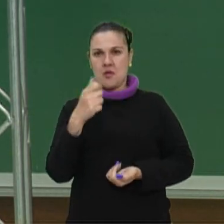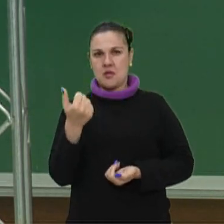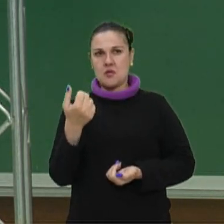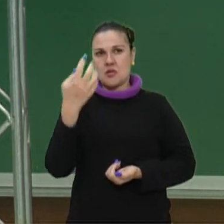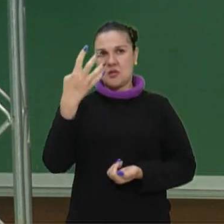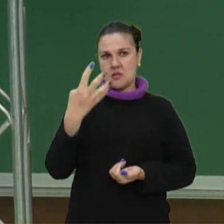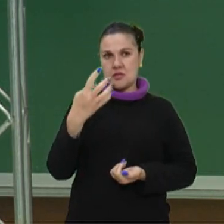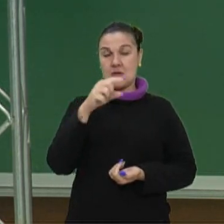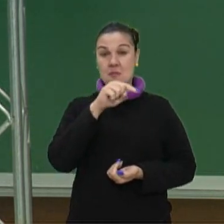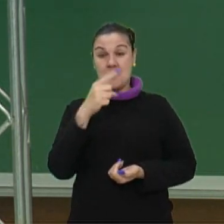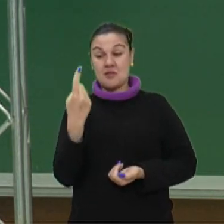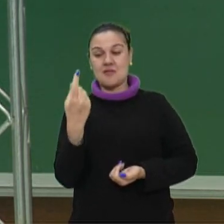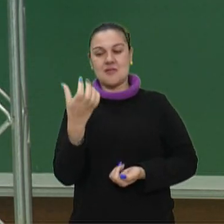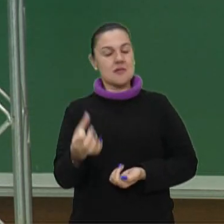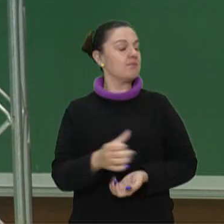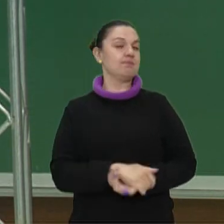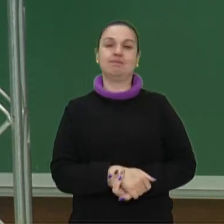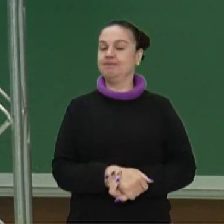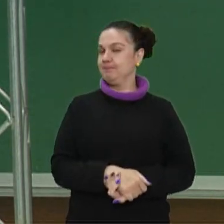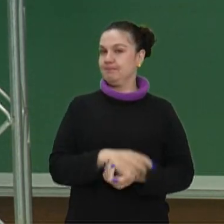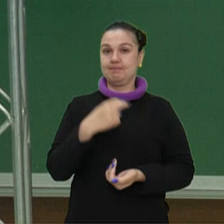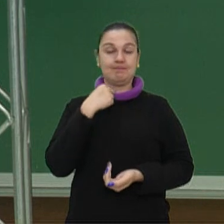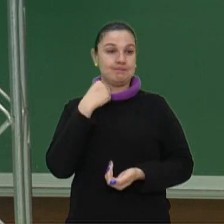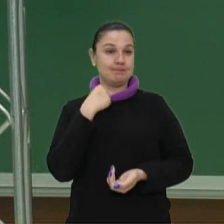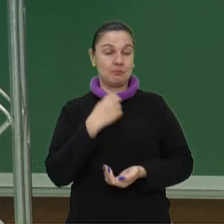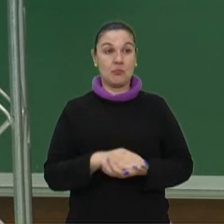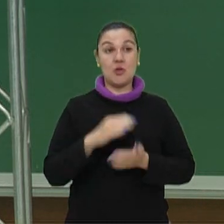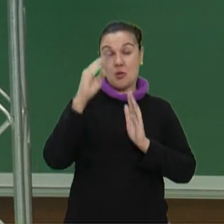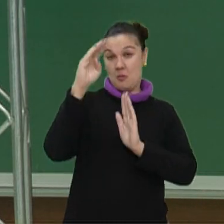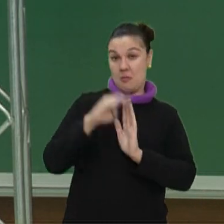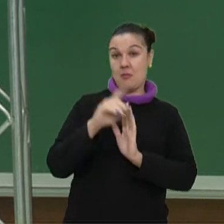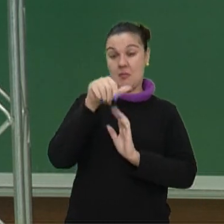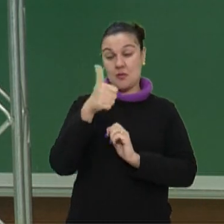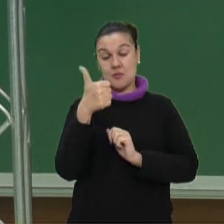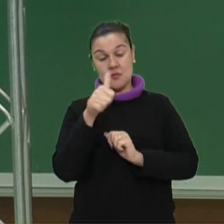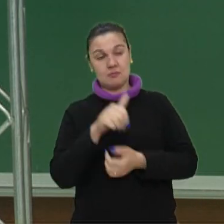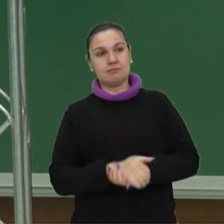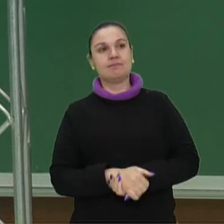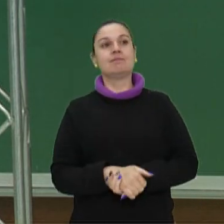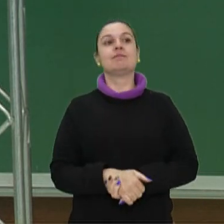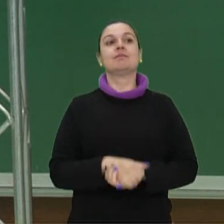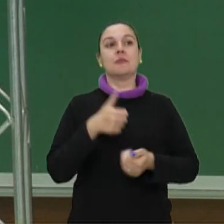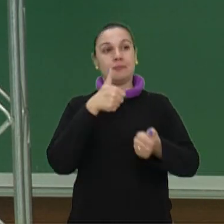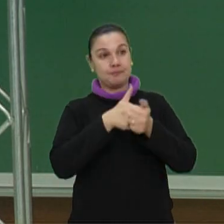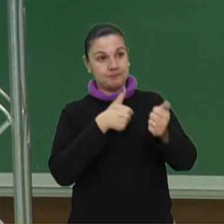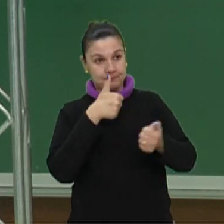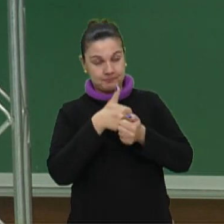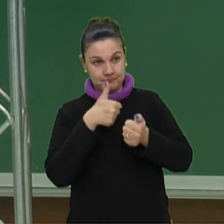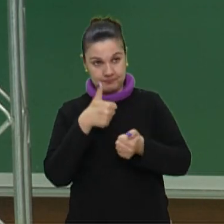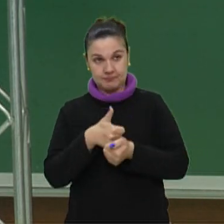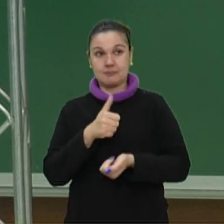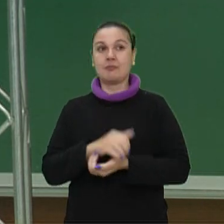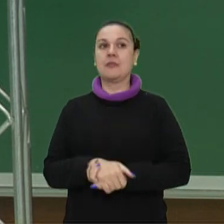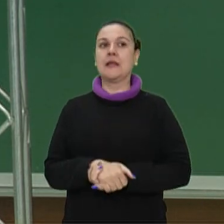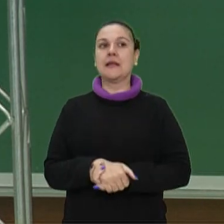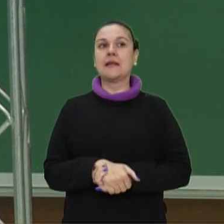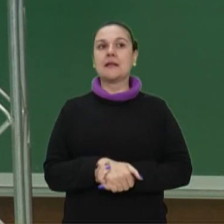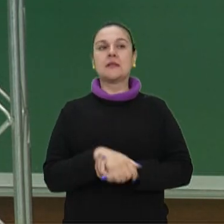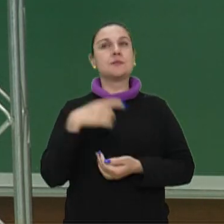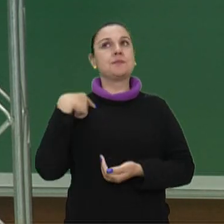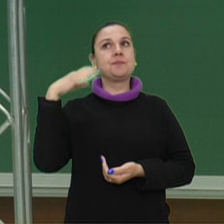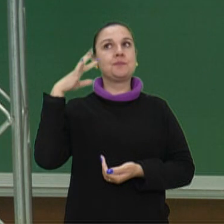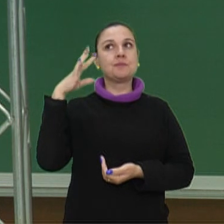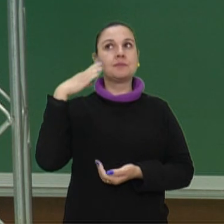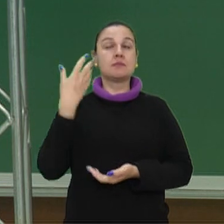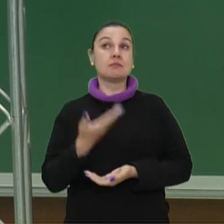dar menos 16. Então não é, né? Porque eu quero que a soma seja menos 11. Então a gente tem que batalhar por outros dois valores. Né? Pensa lá